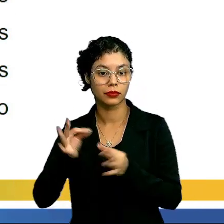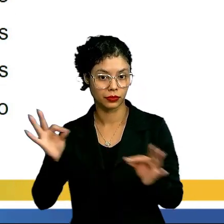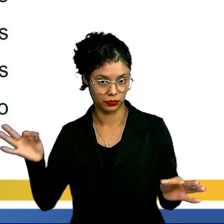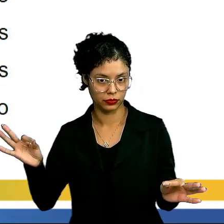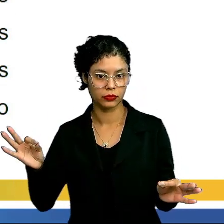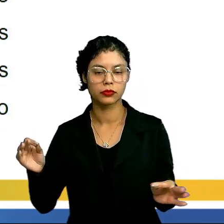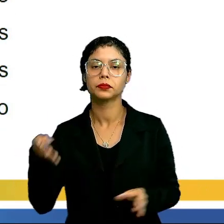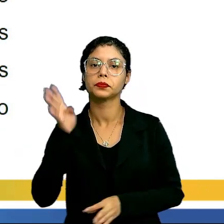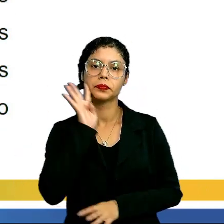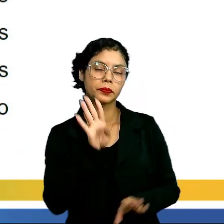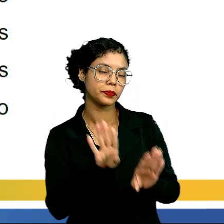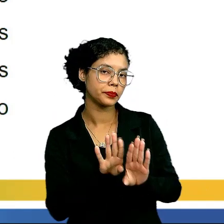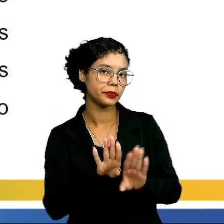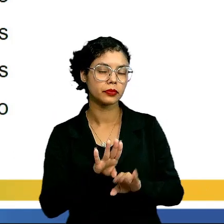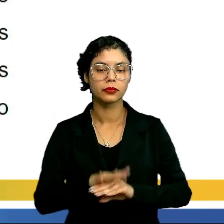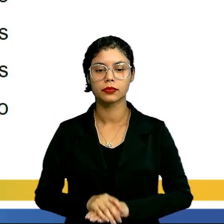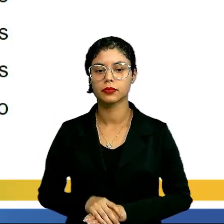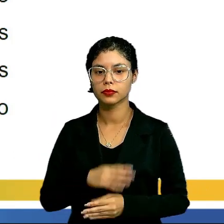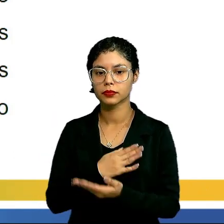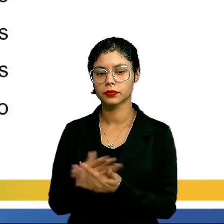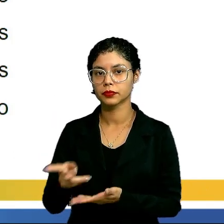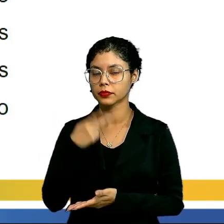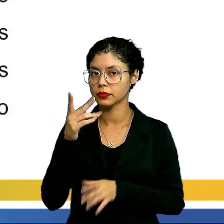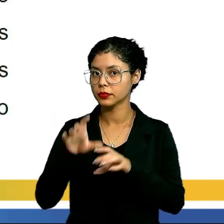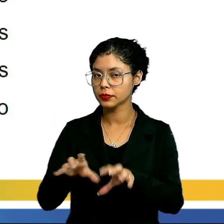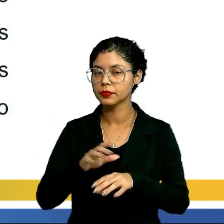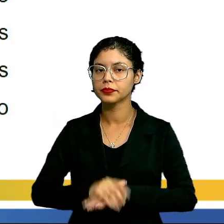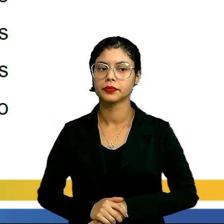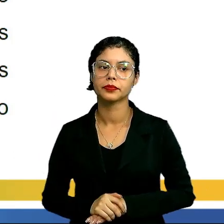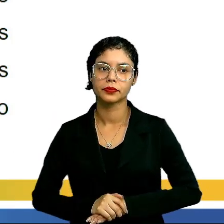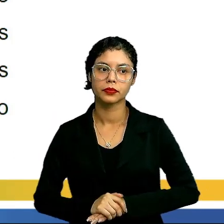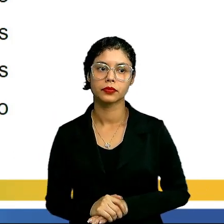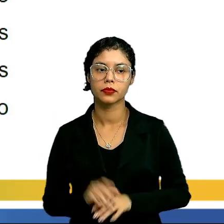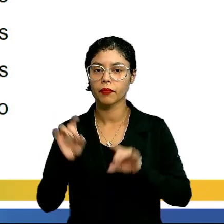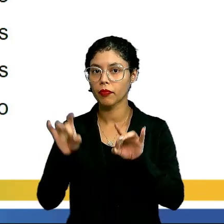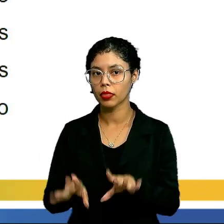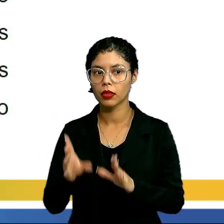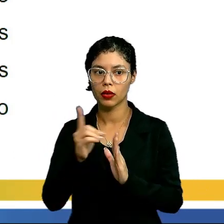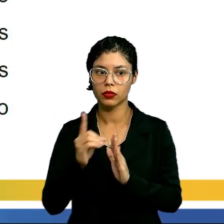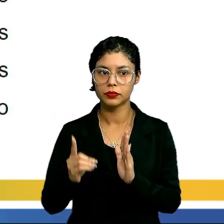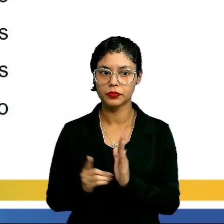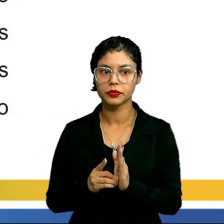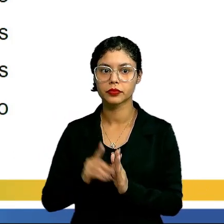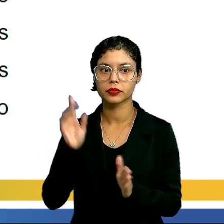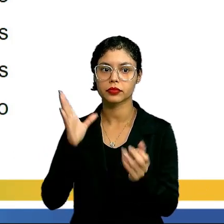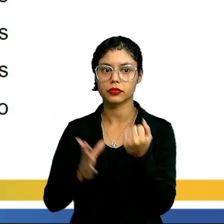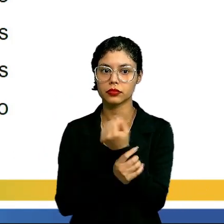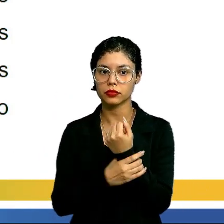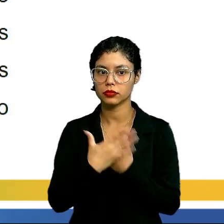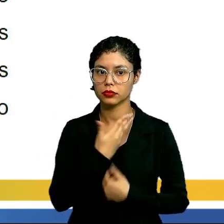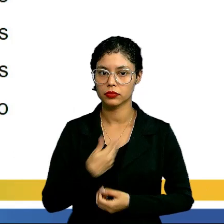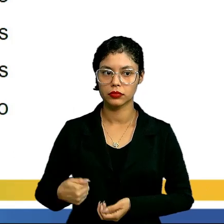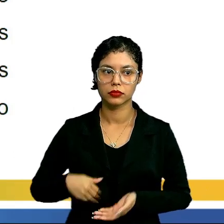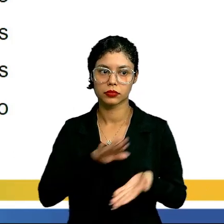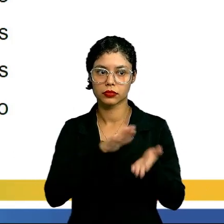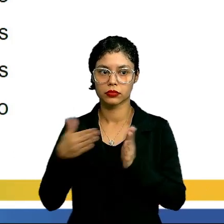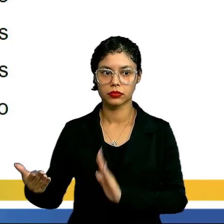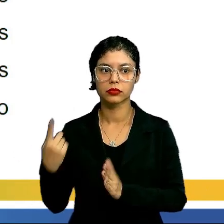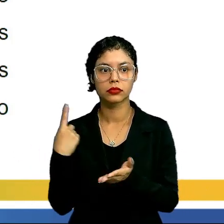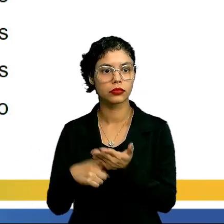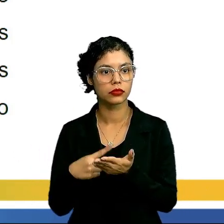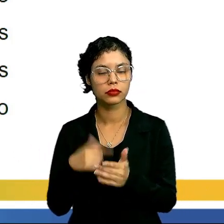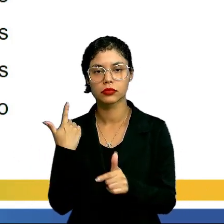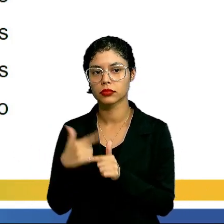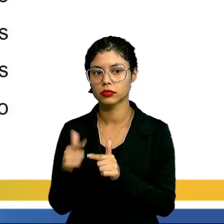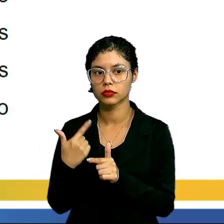porém muito interessante. Ele inicia da seguinte forma: na última década, a questão da segurança pública passou a